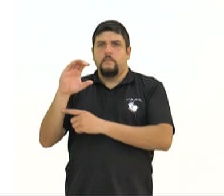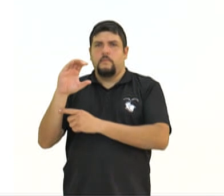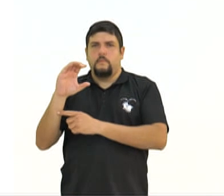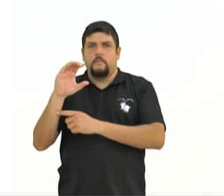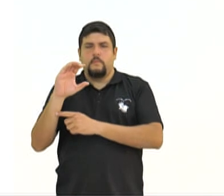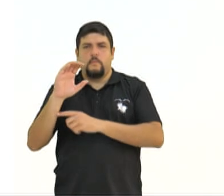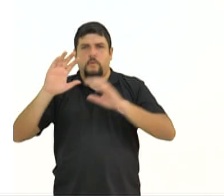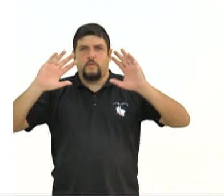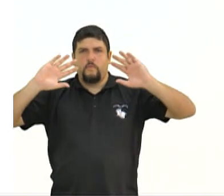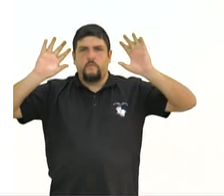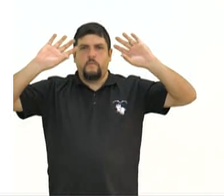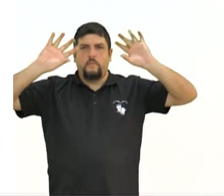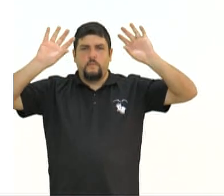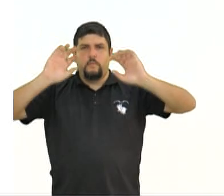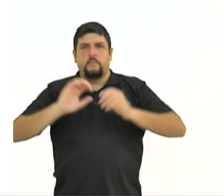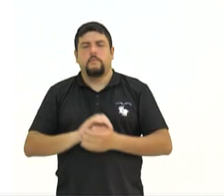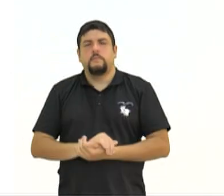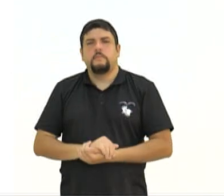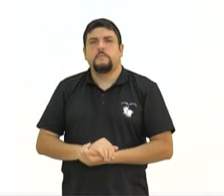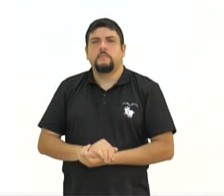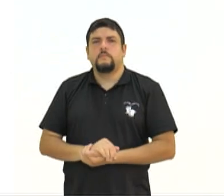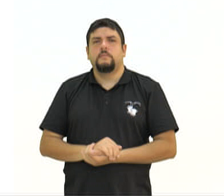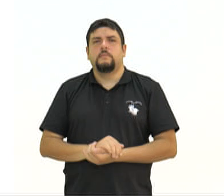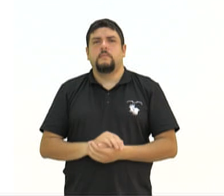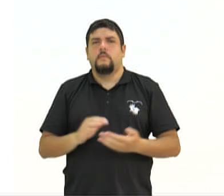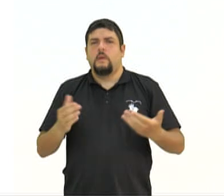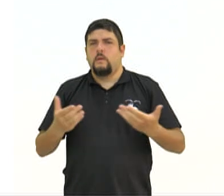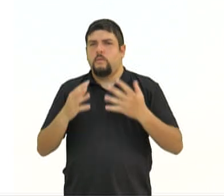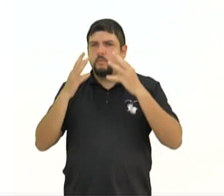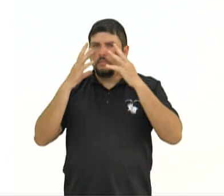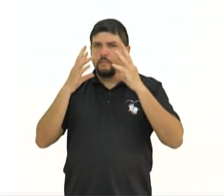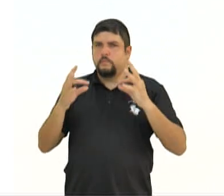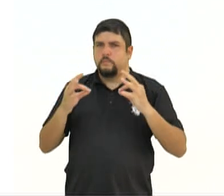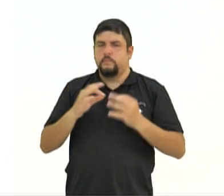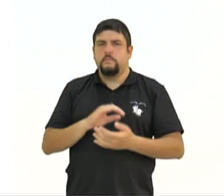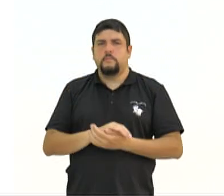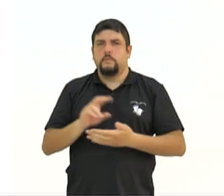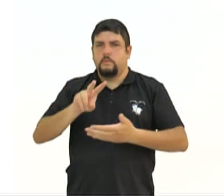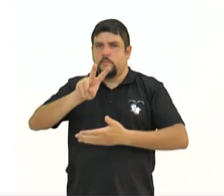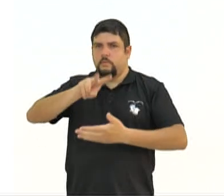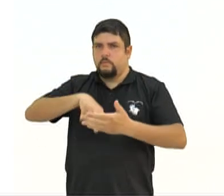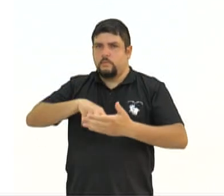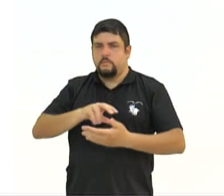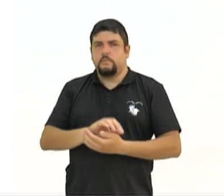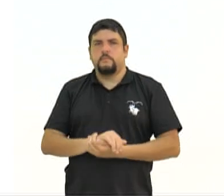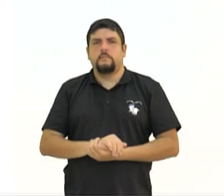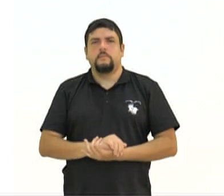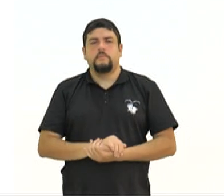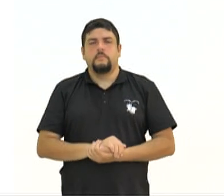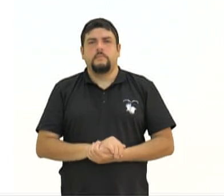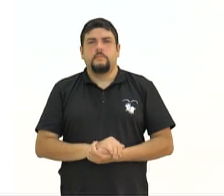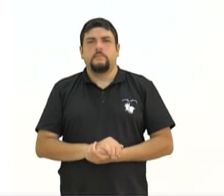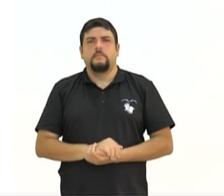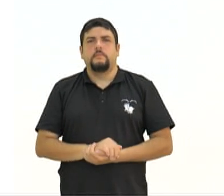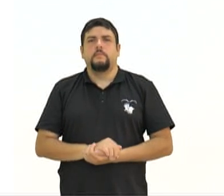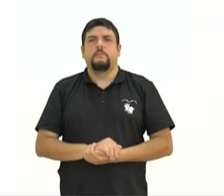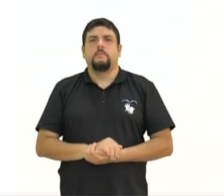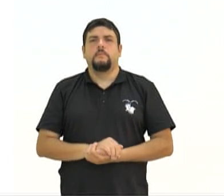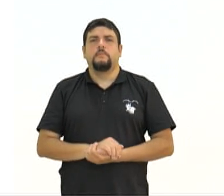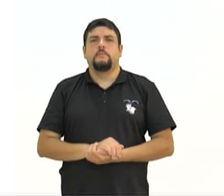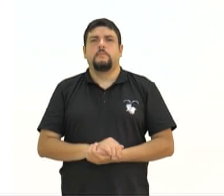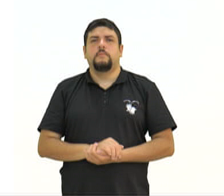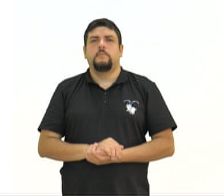Bien? Ojo, mira agora, presta atenção. As pessoas que praticam um deporte se